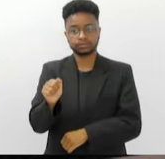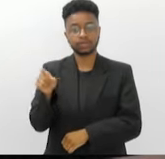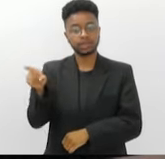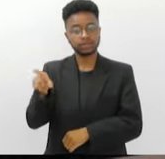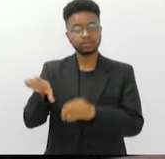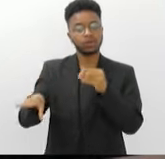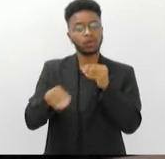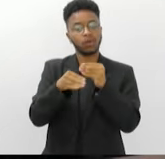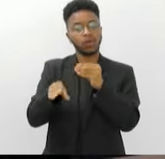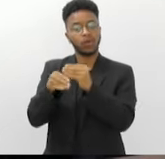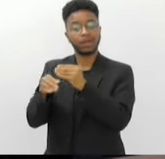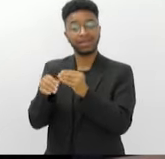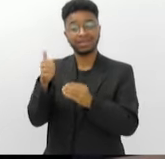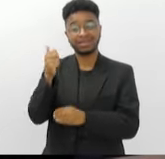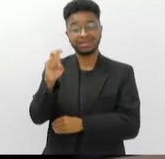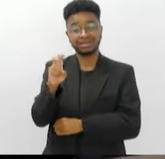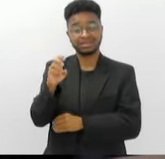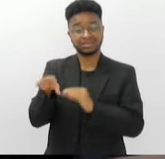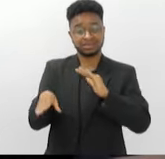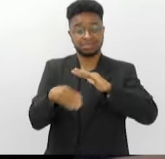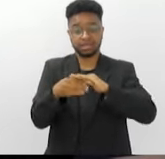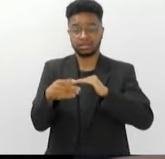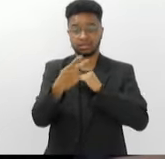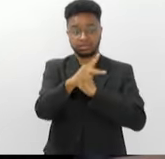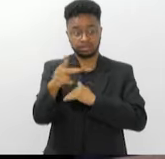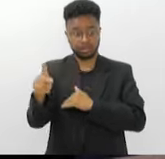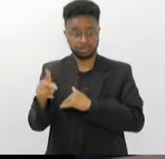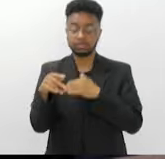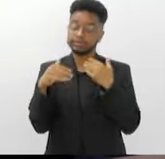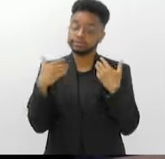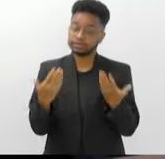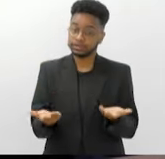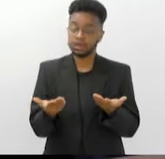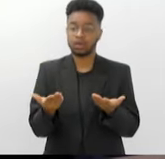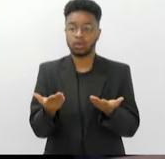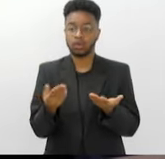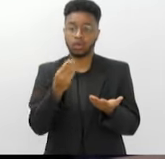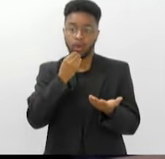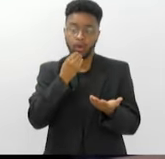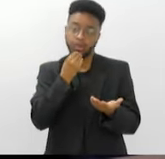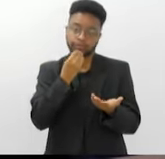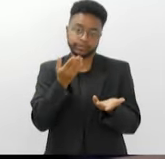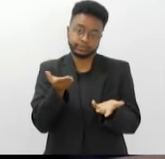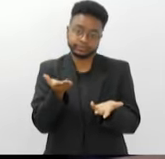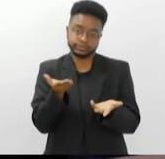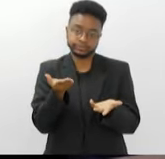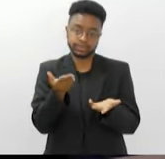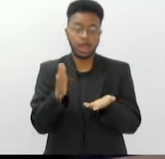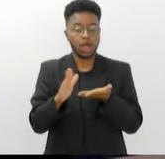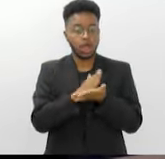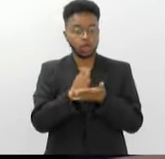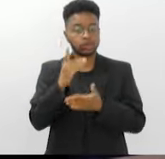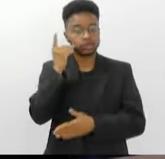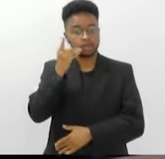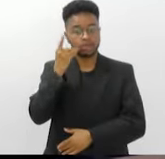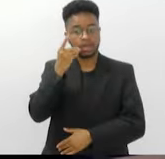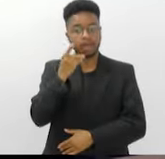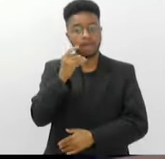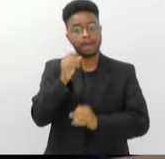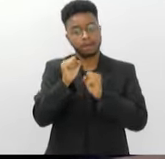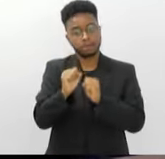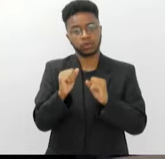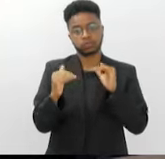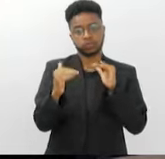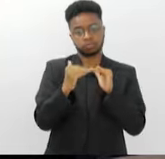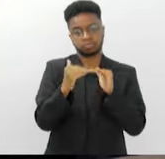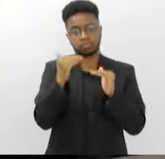incorporou 15 emendas dos deputados. Então, é claro que muitos deputados podem